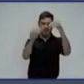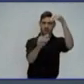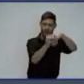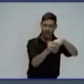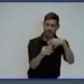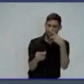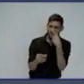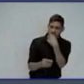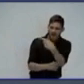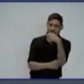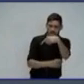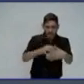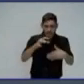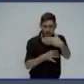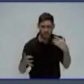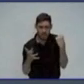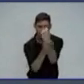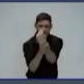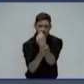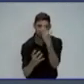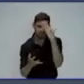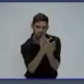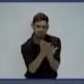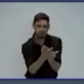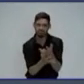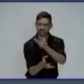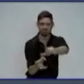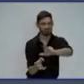dizer que esse processo é seguro e confiável.